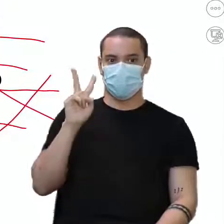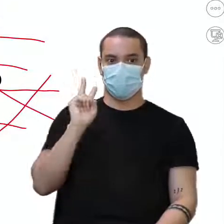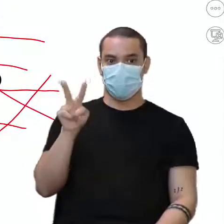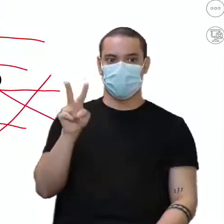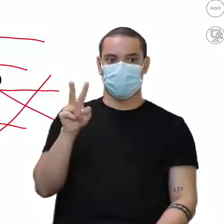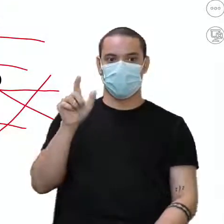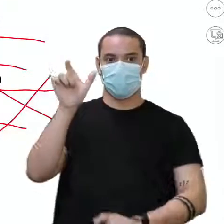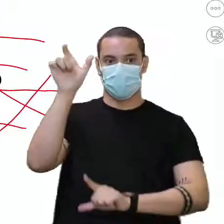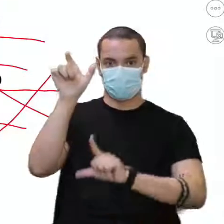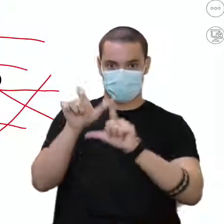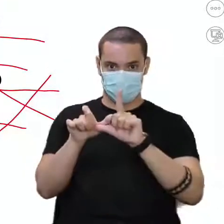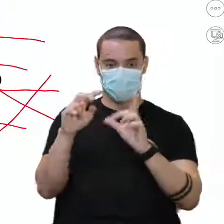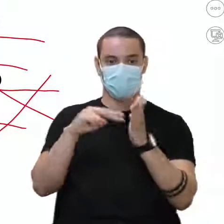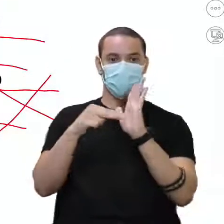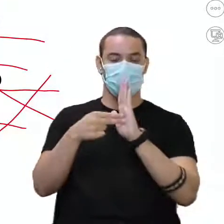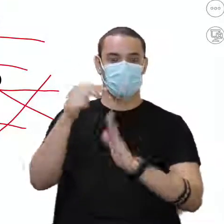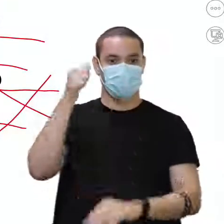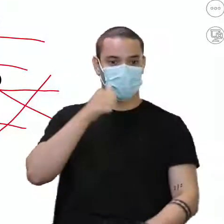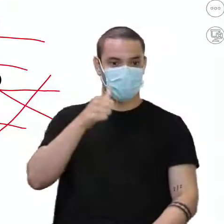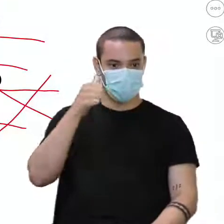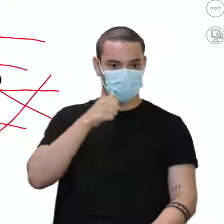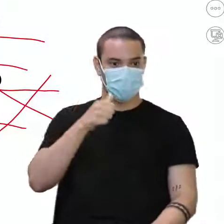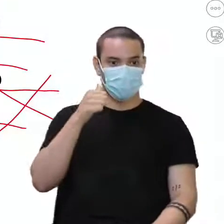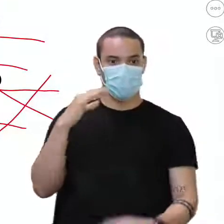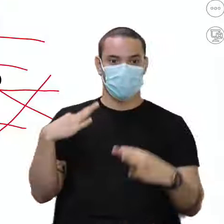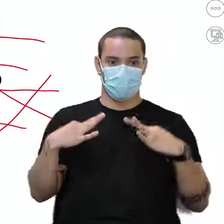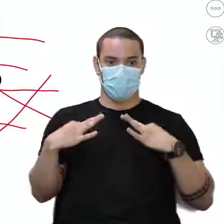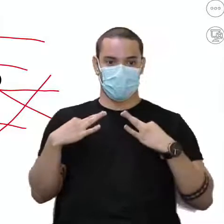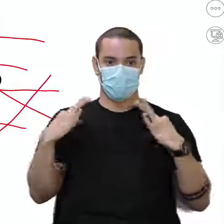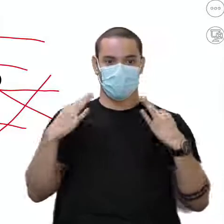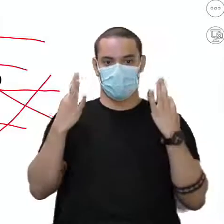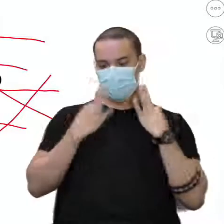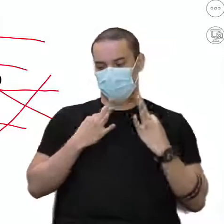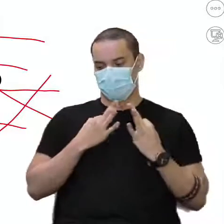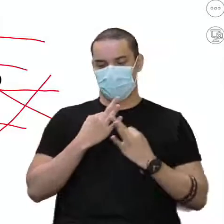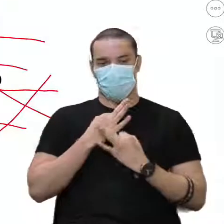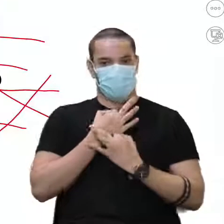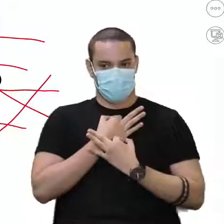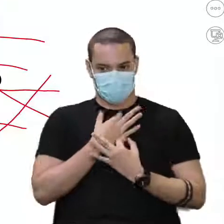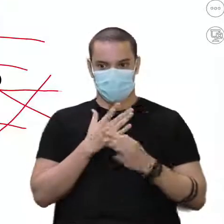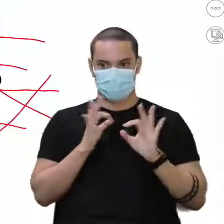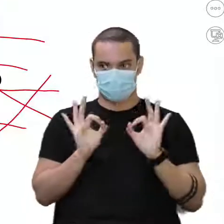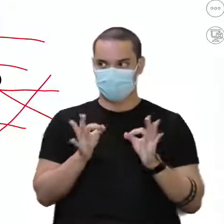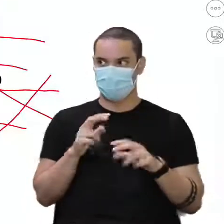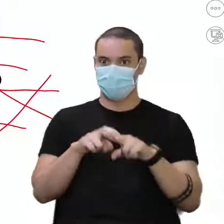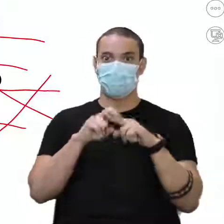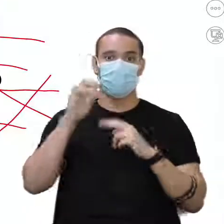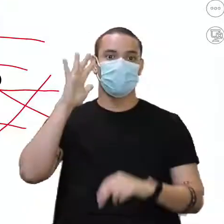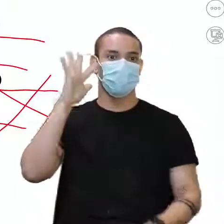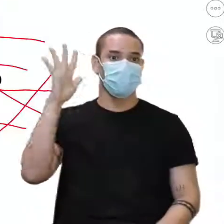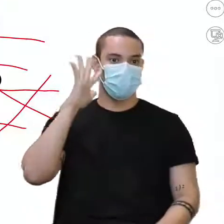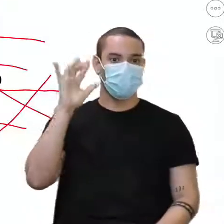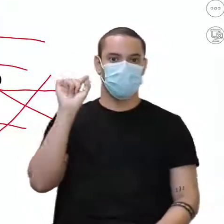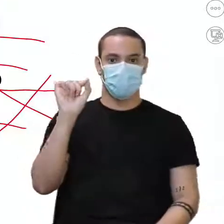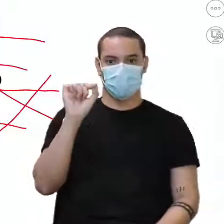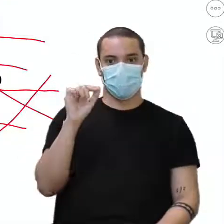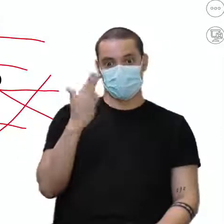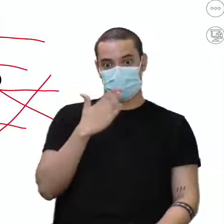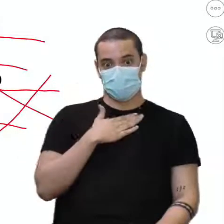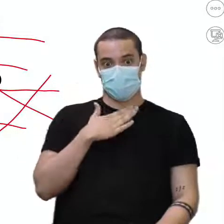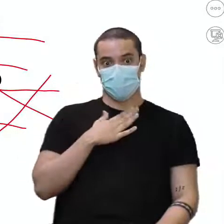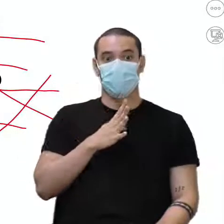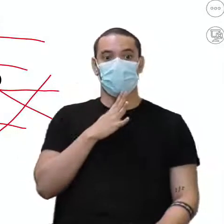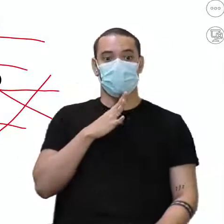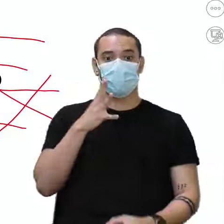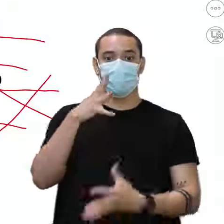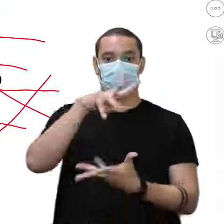Essa personagem seria uma mocinha, olha só a roupa, o colar e tudo mais. Então você imagina, eu imagino aqui pelo meu